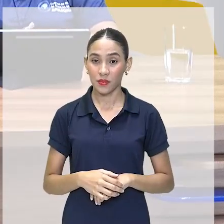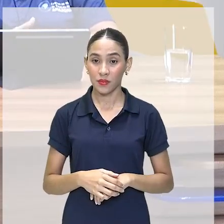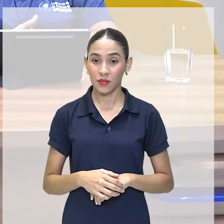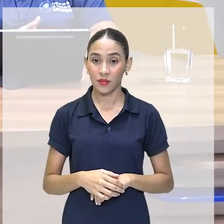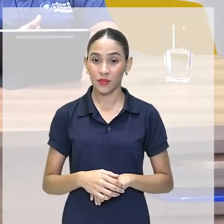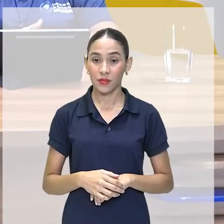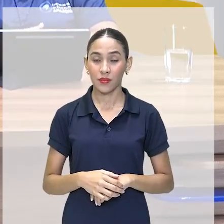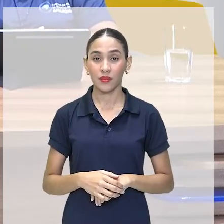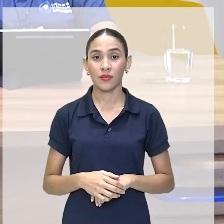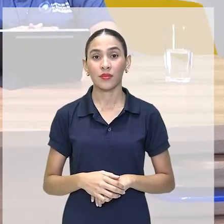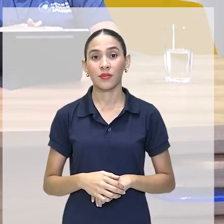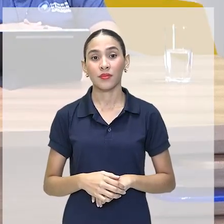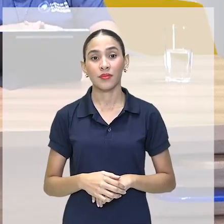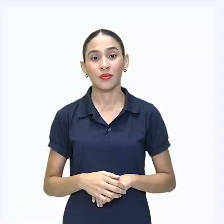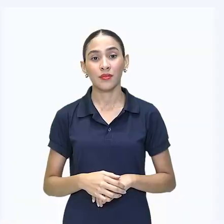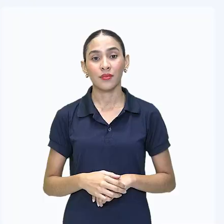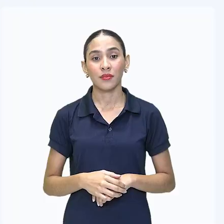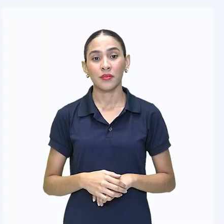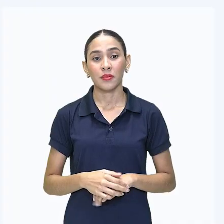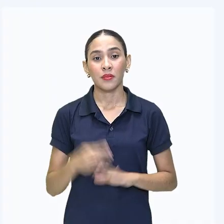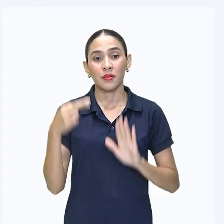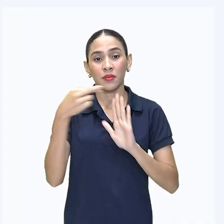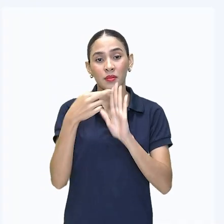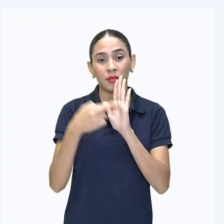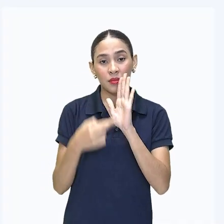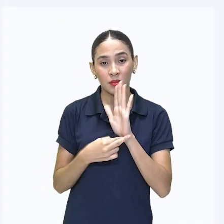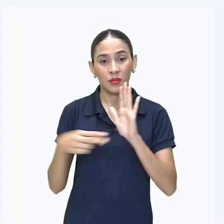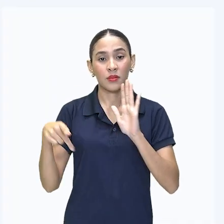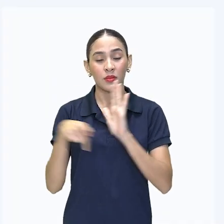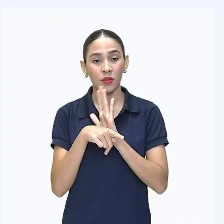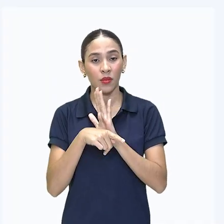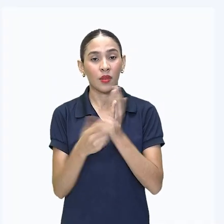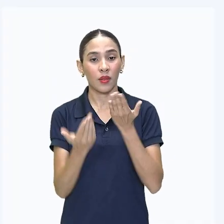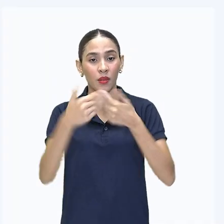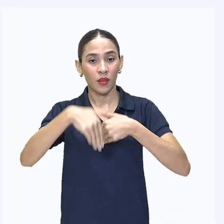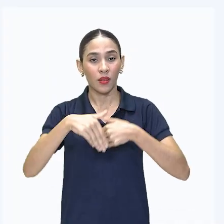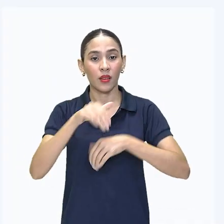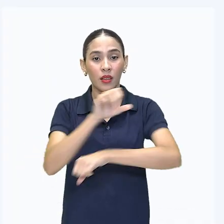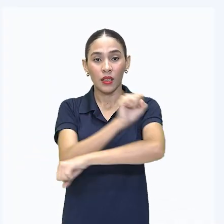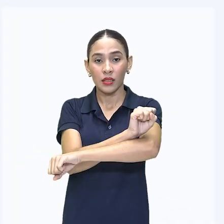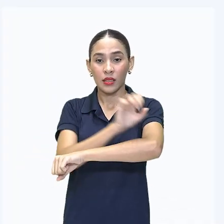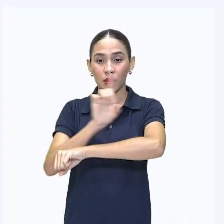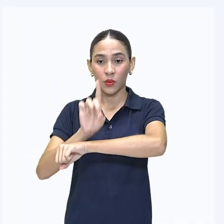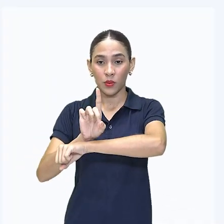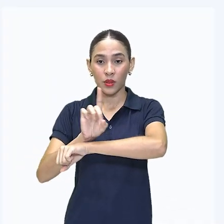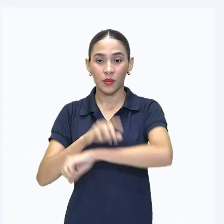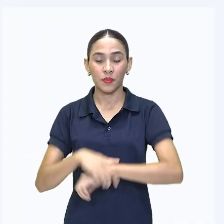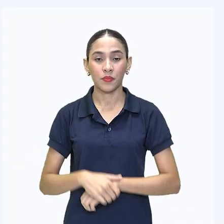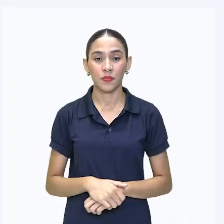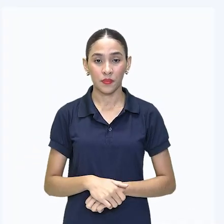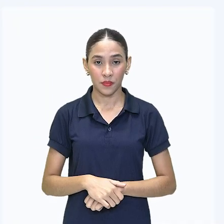continuidade, a instrução normativa das avaliações da SEDUC.